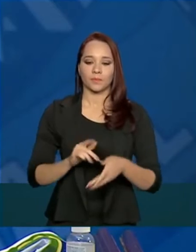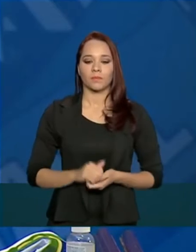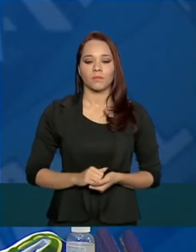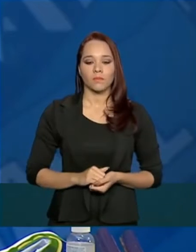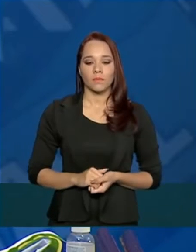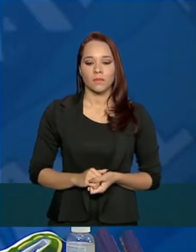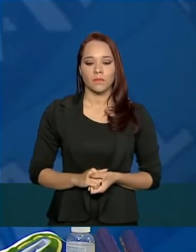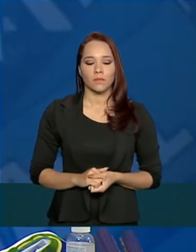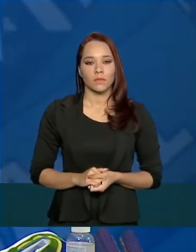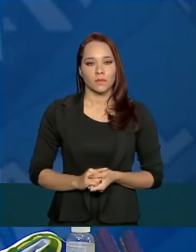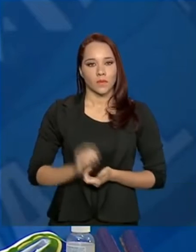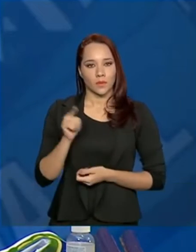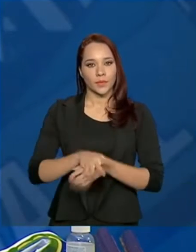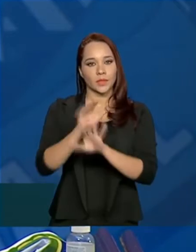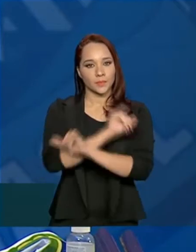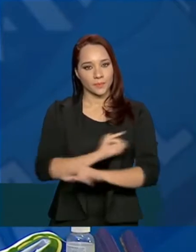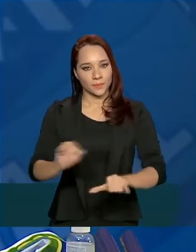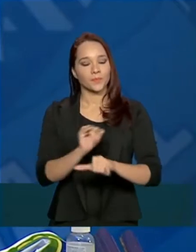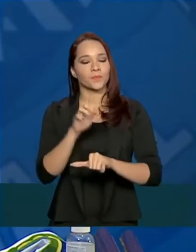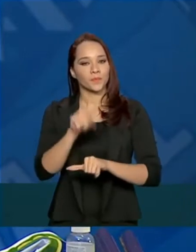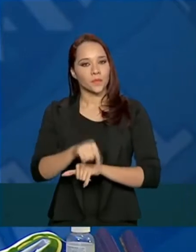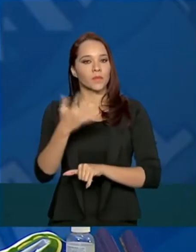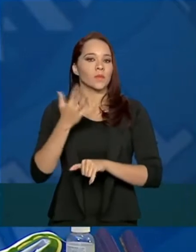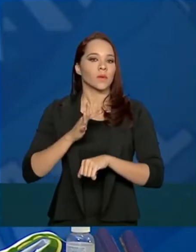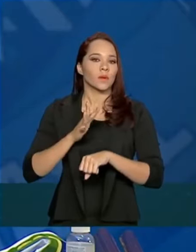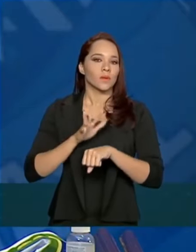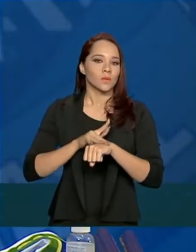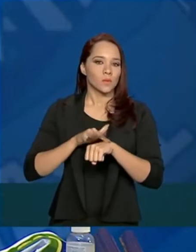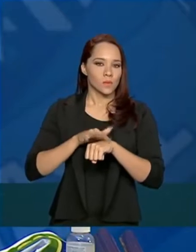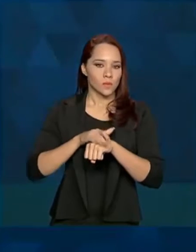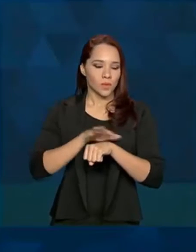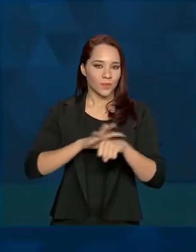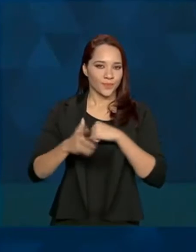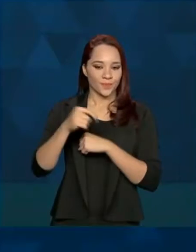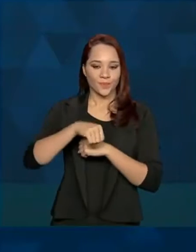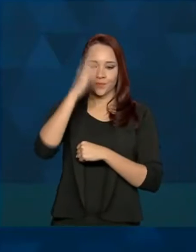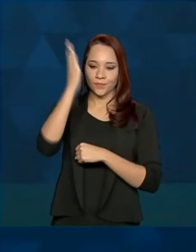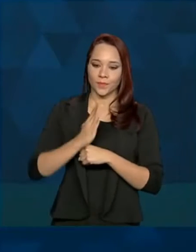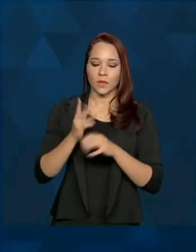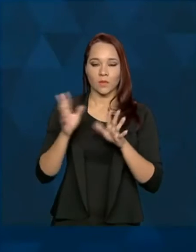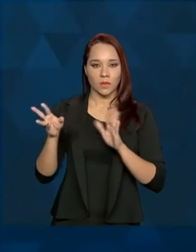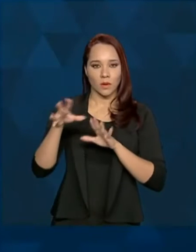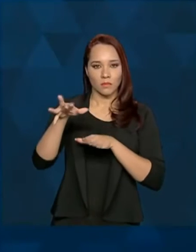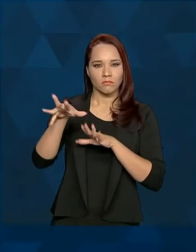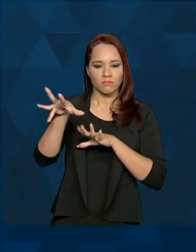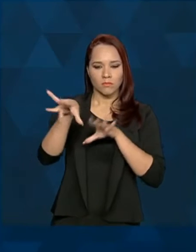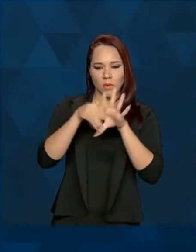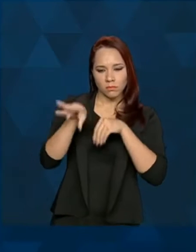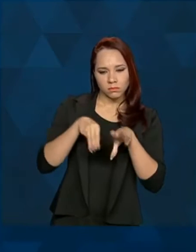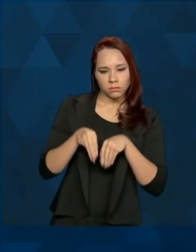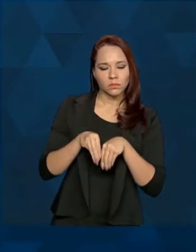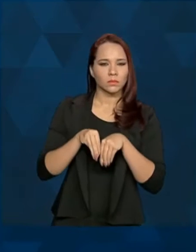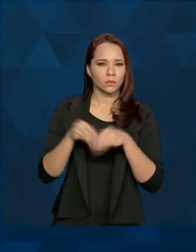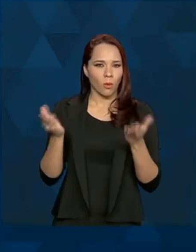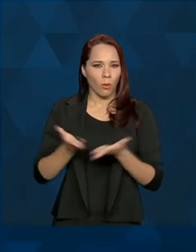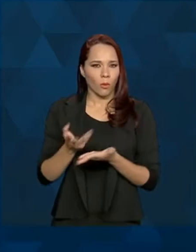Próximo. Esse é o dado epidemiológico do Brasil na data de hoje, esses dados coletados por volta